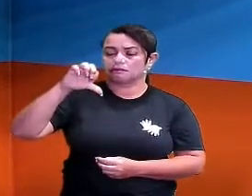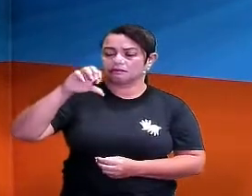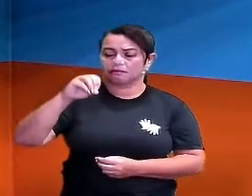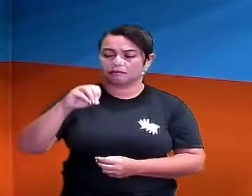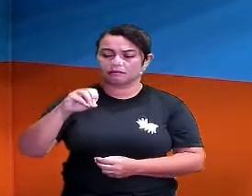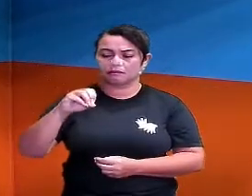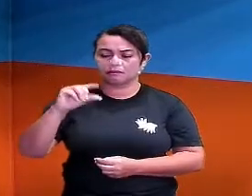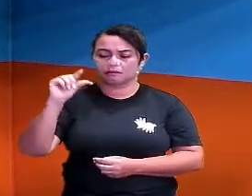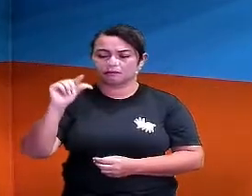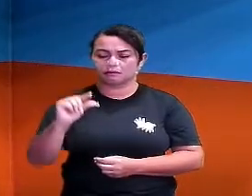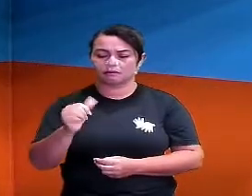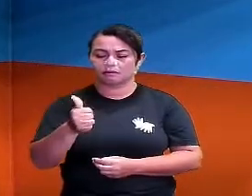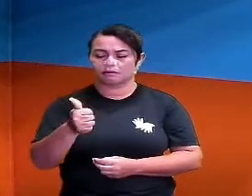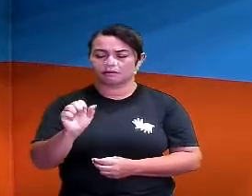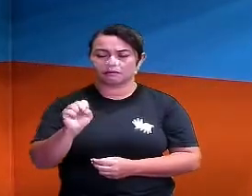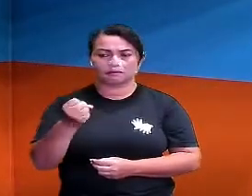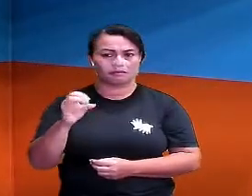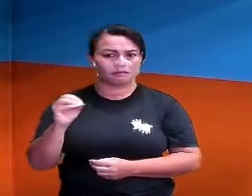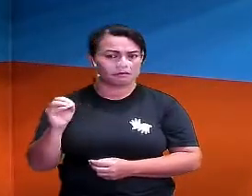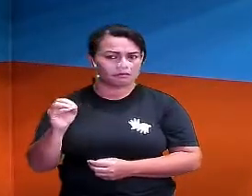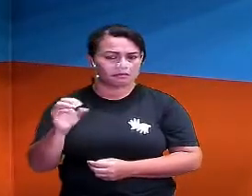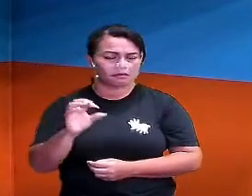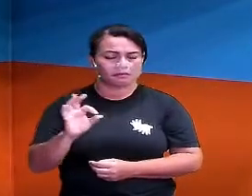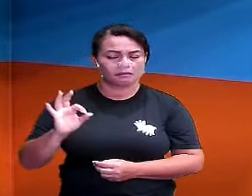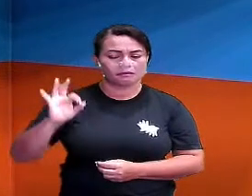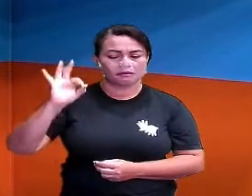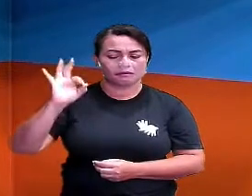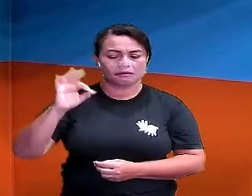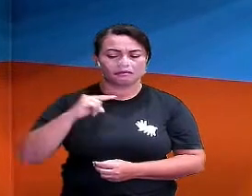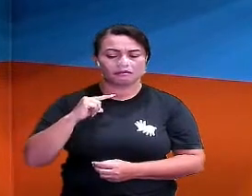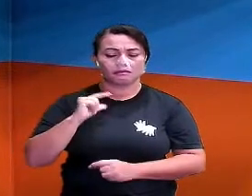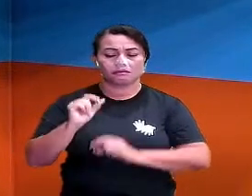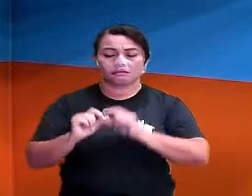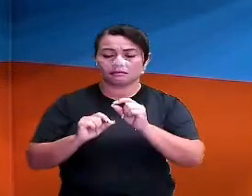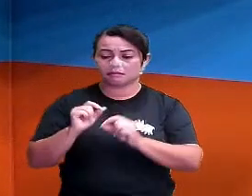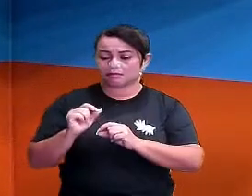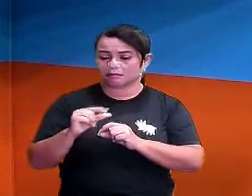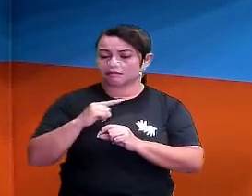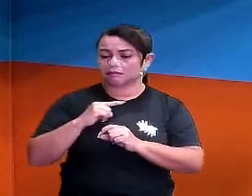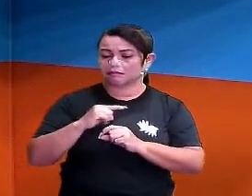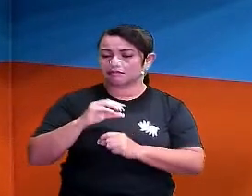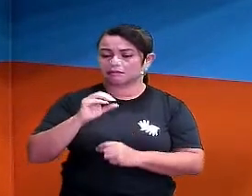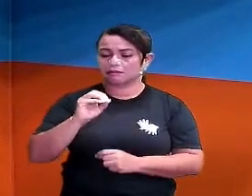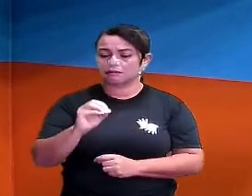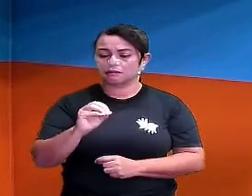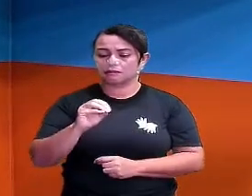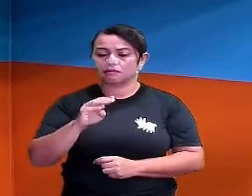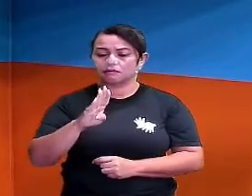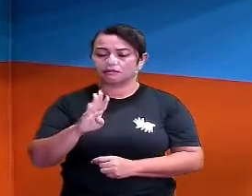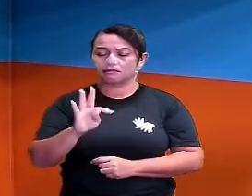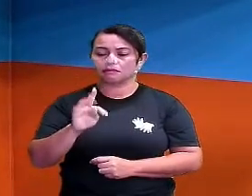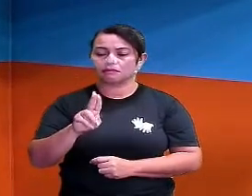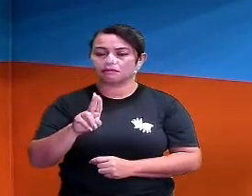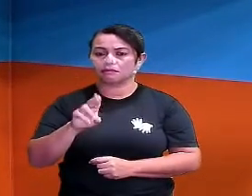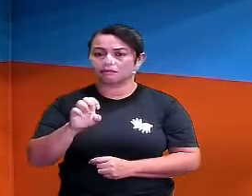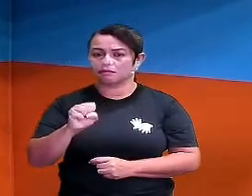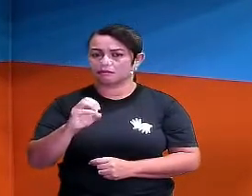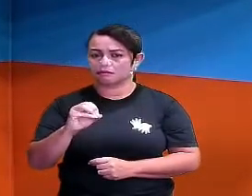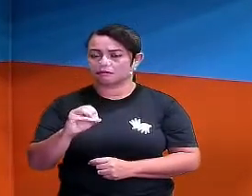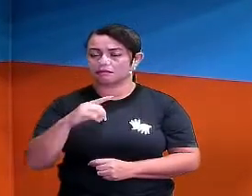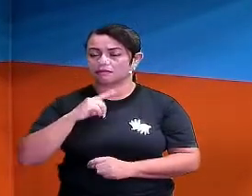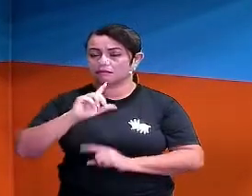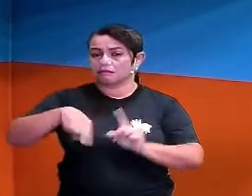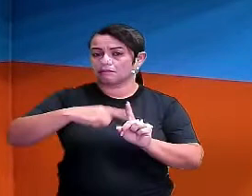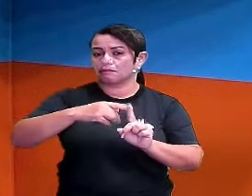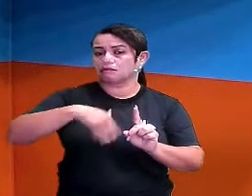180 graus. Então, um triângulo é obtusângulo quando possui um ângulo obtuso, ou seja, com mais de 90 graus.